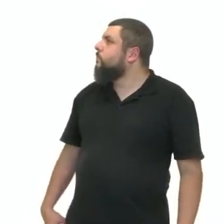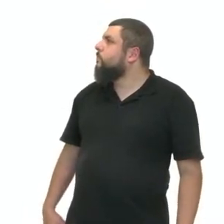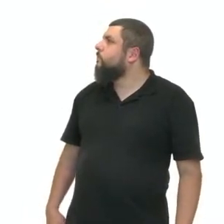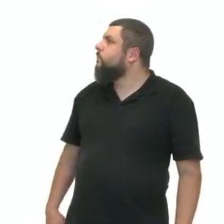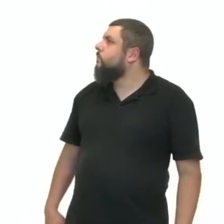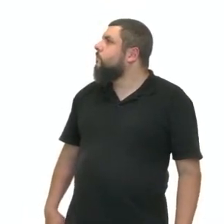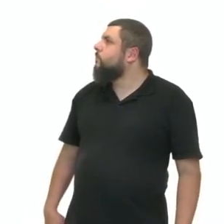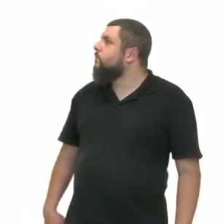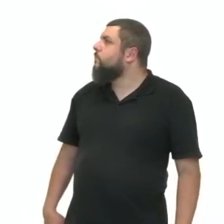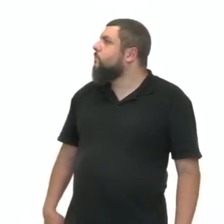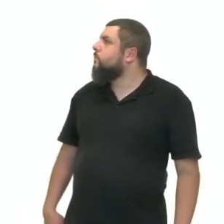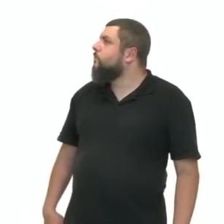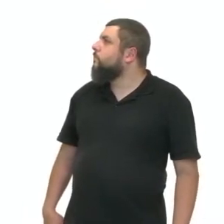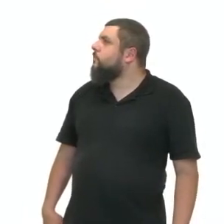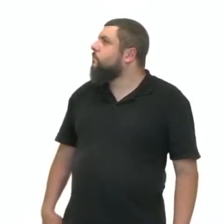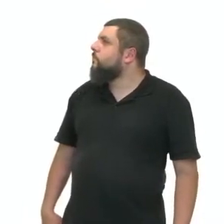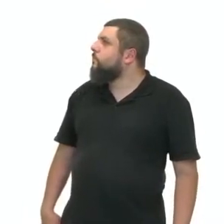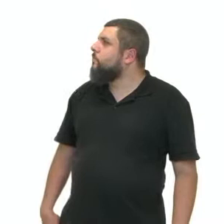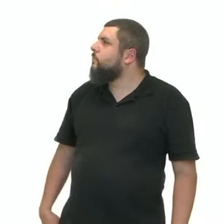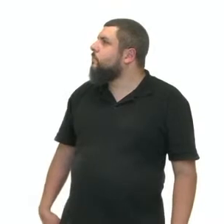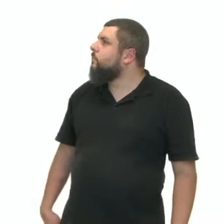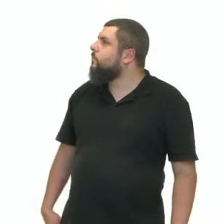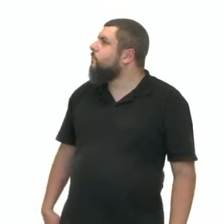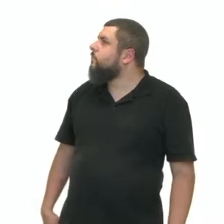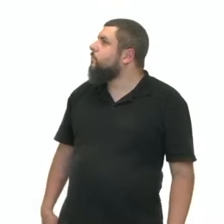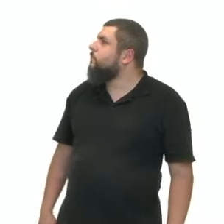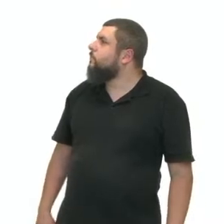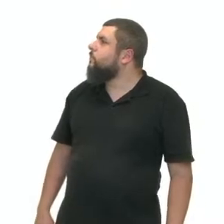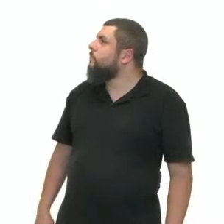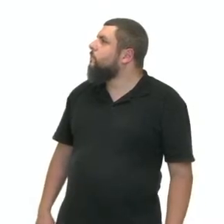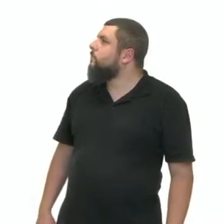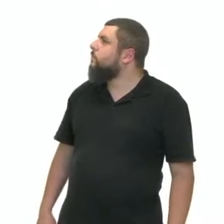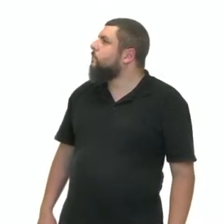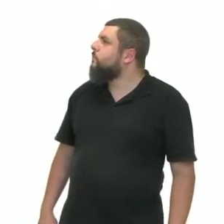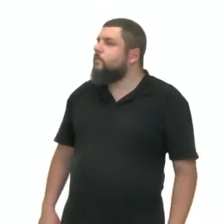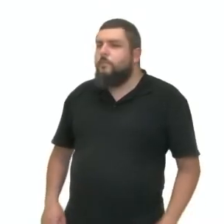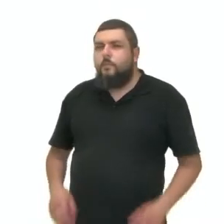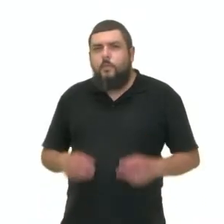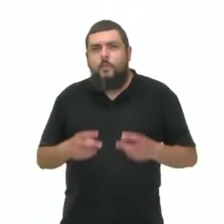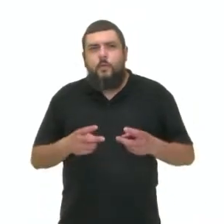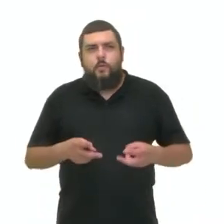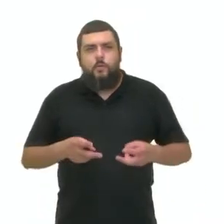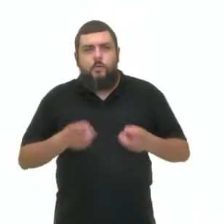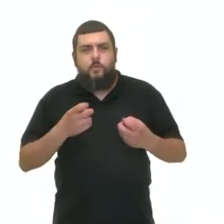já. Olha em 20 depois de Cristo. Olha o Império Romano,